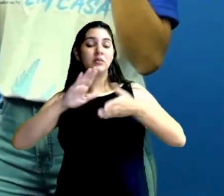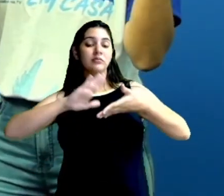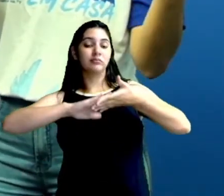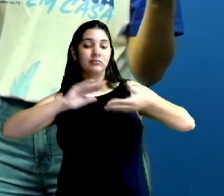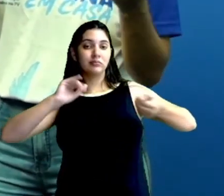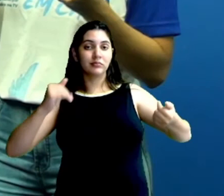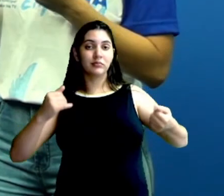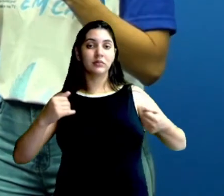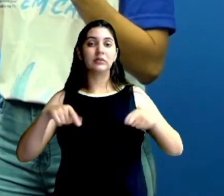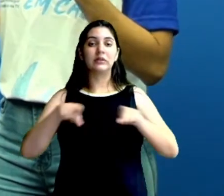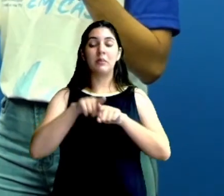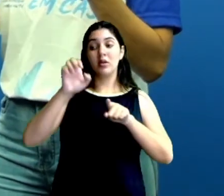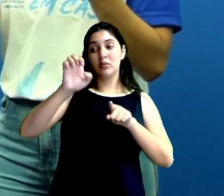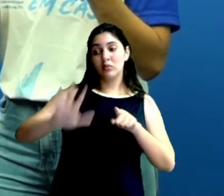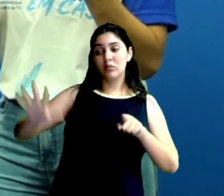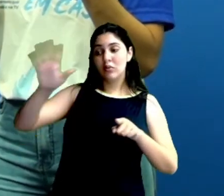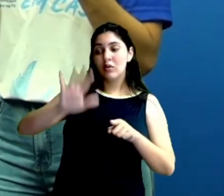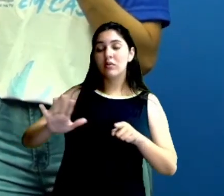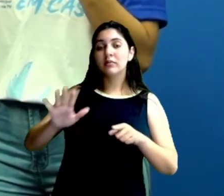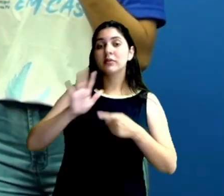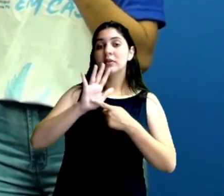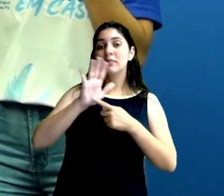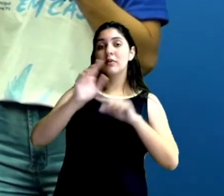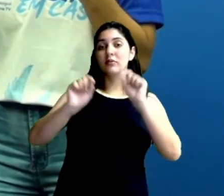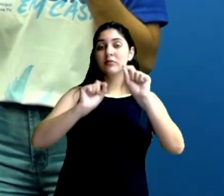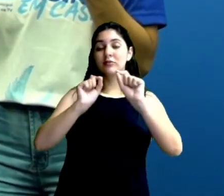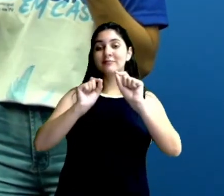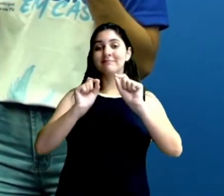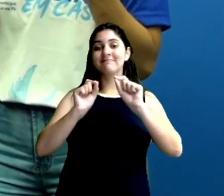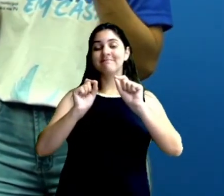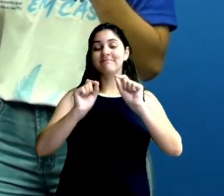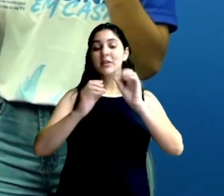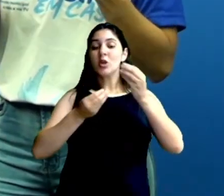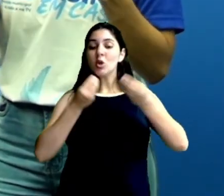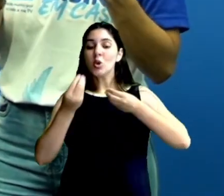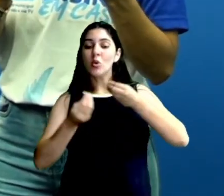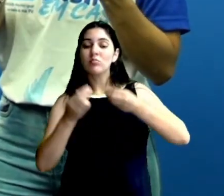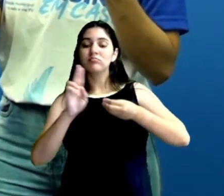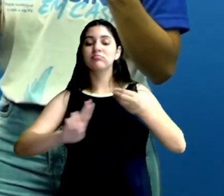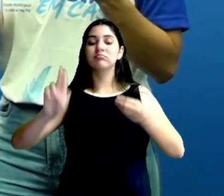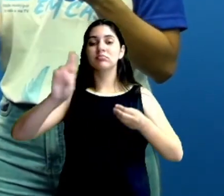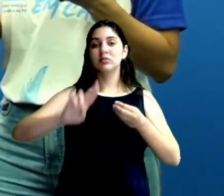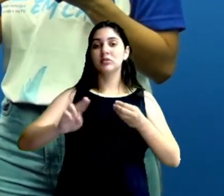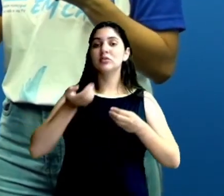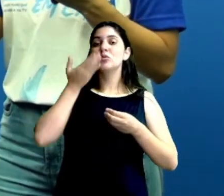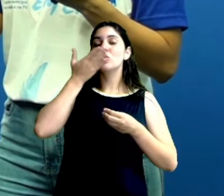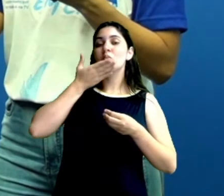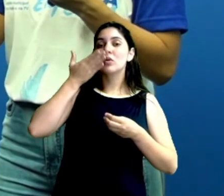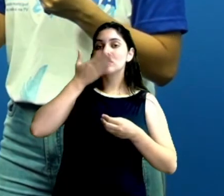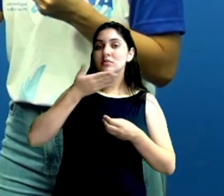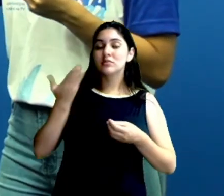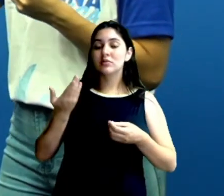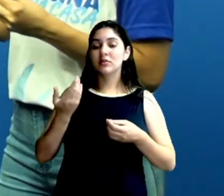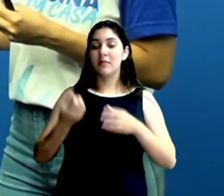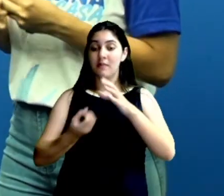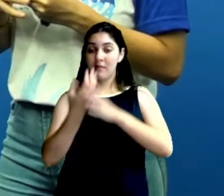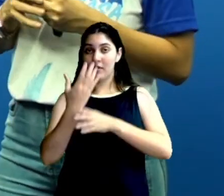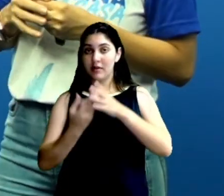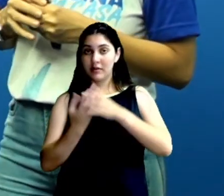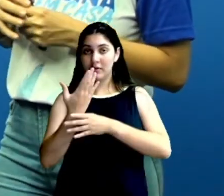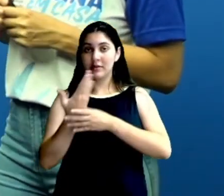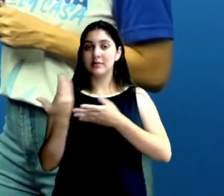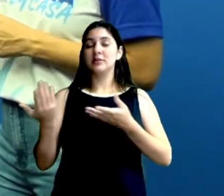holandês, do europeu que traz essa manipulação ou essa utilização do açúcar para a criação